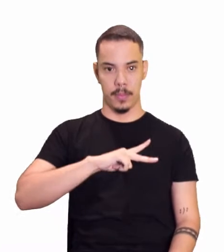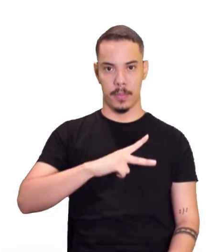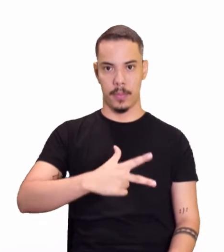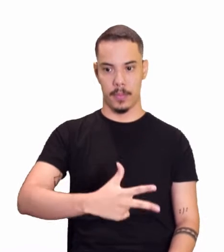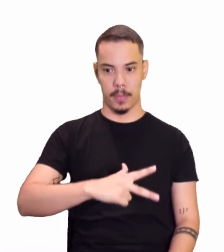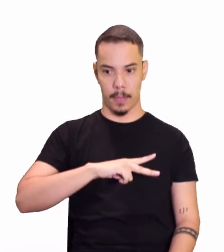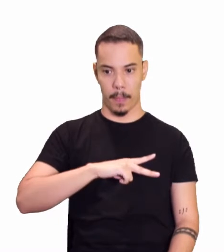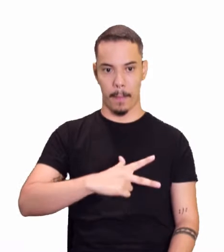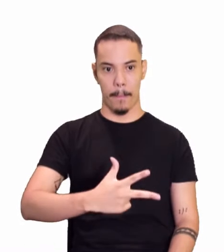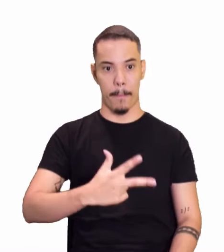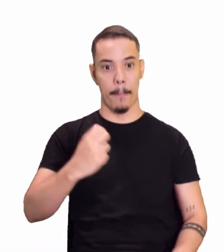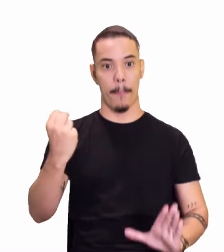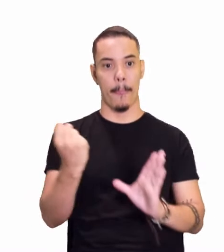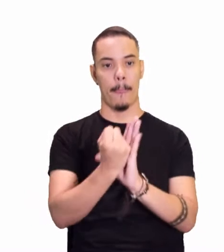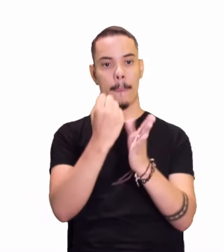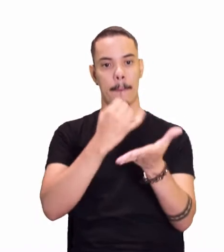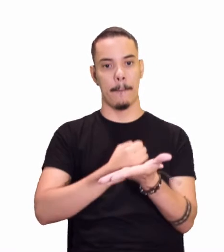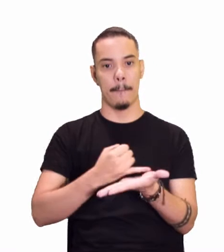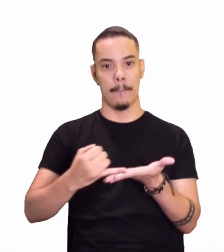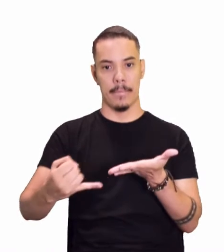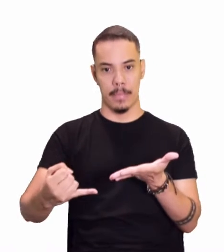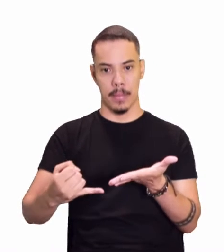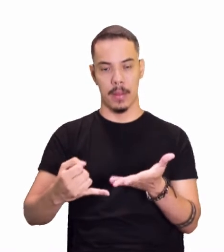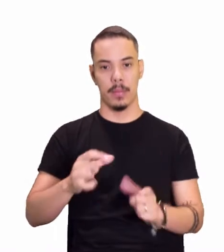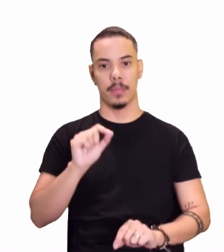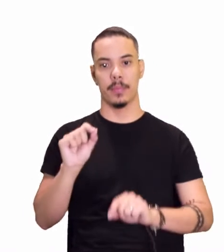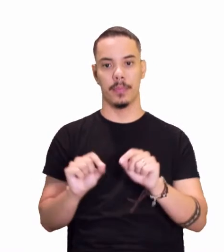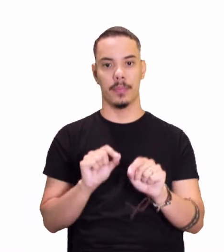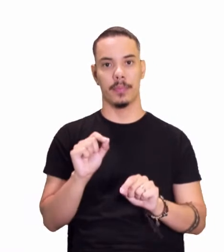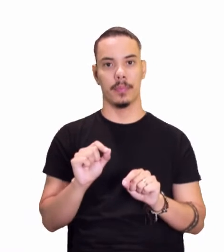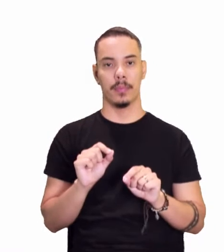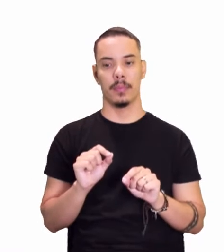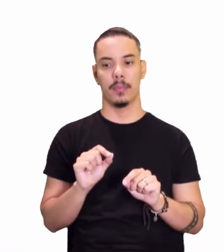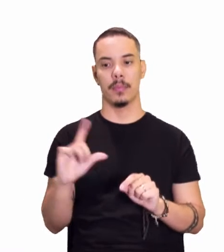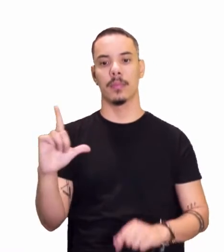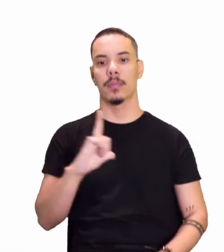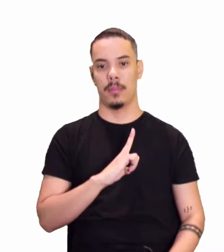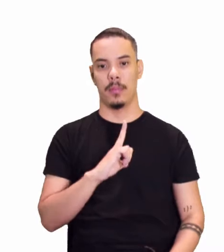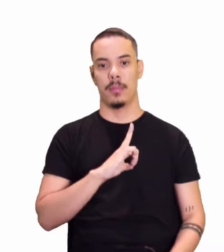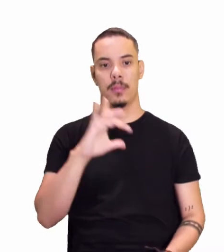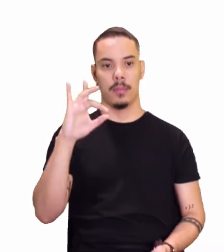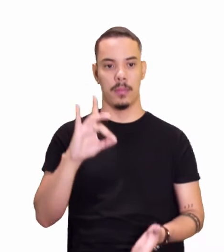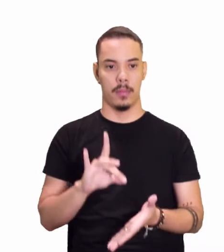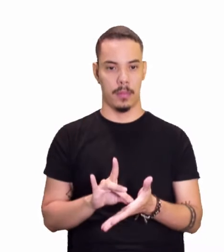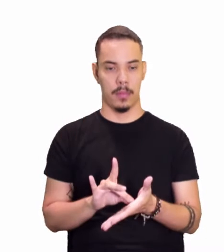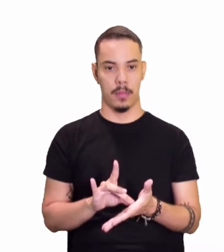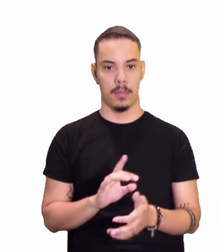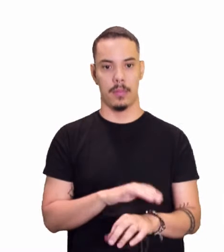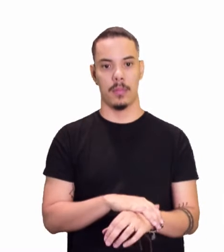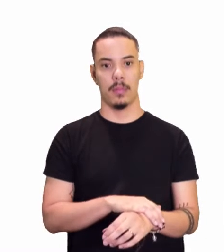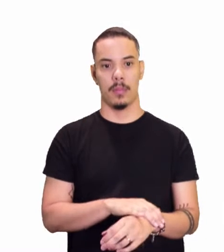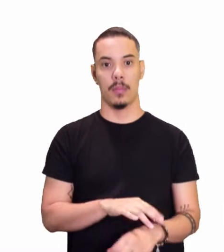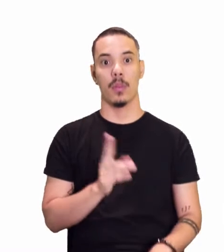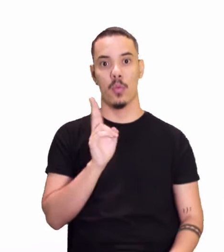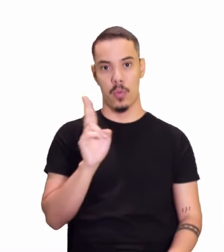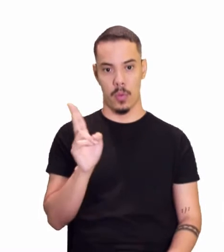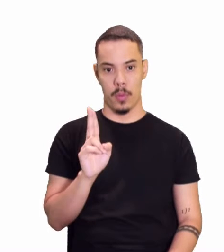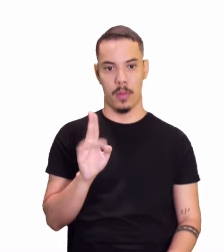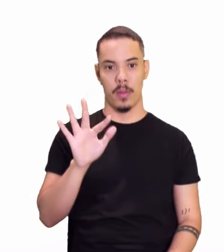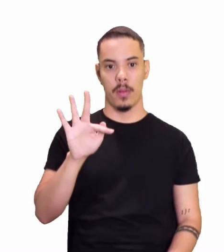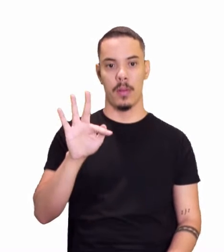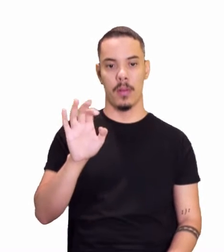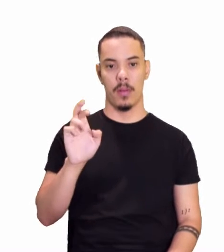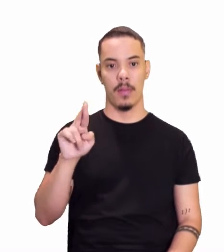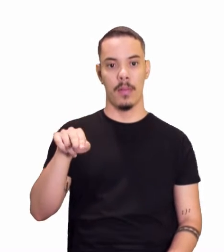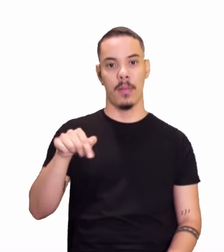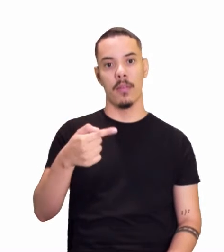Portugal. O marco inicial do humanismo, ele aí tem, na verdade, um nome, Fernão